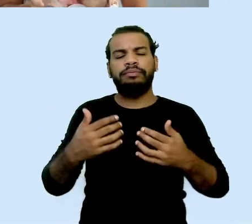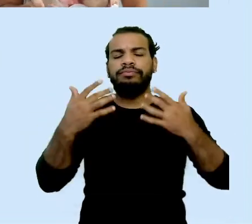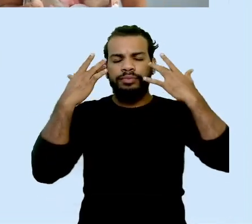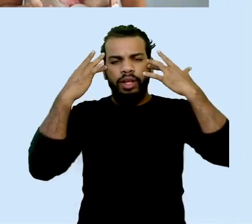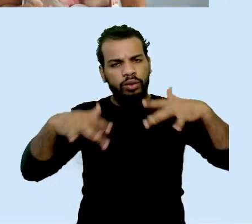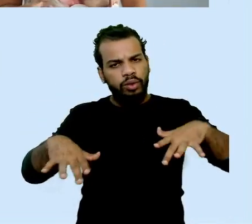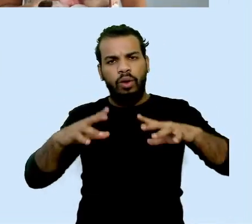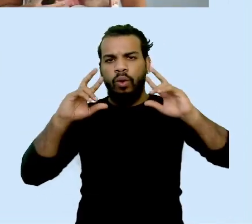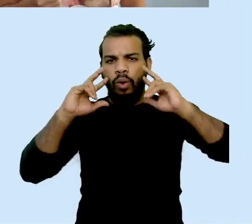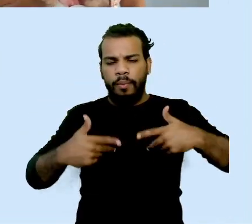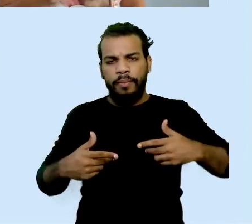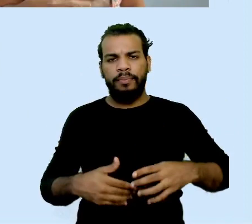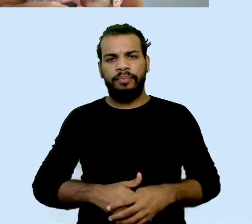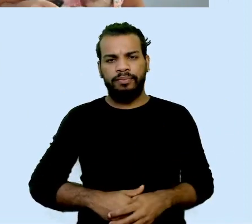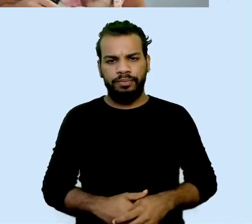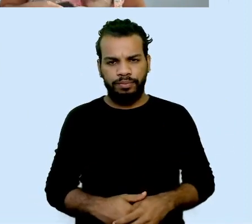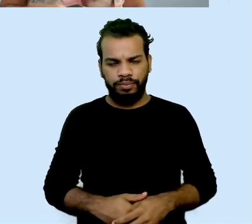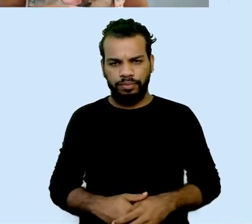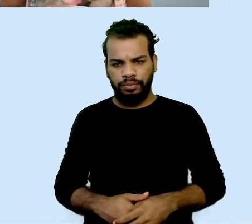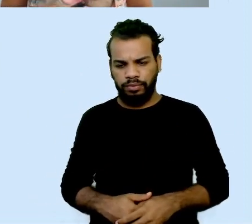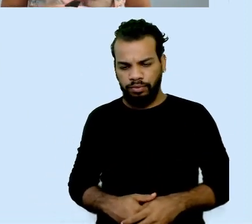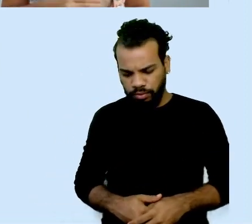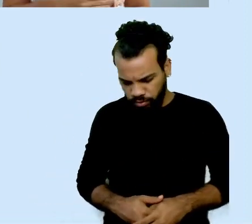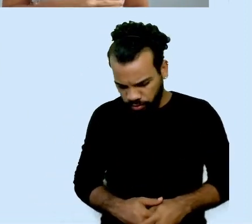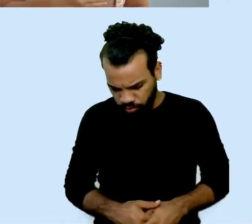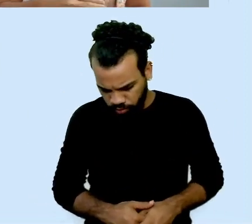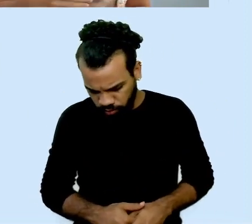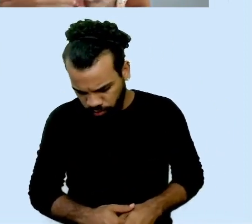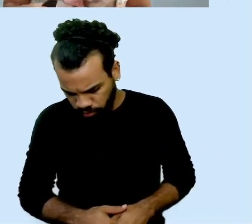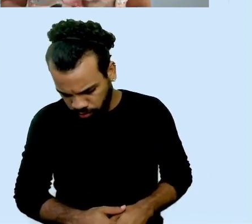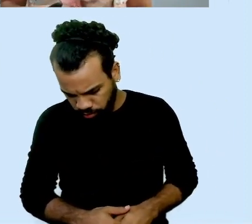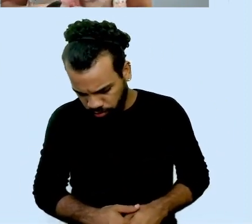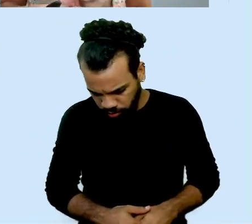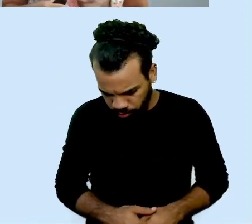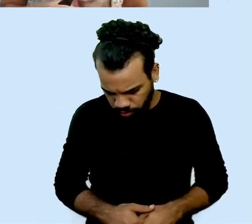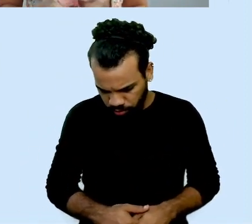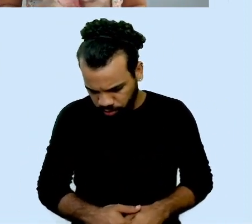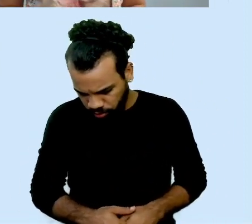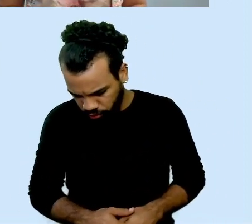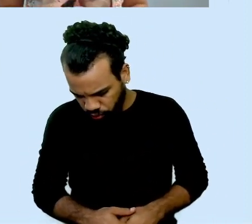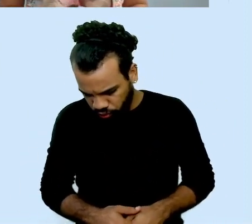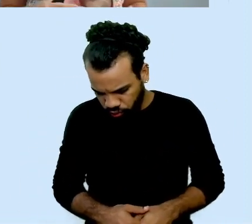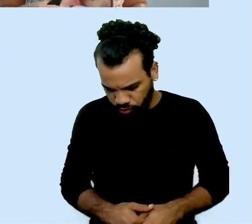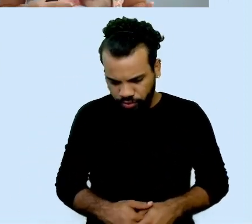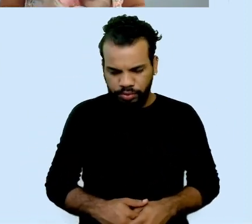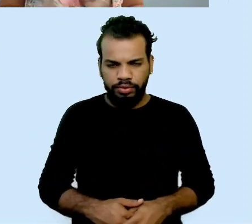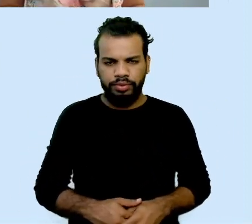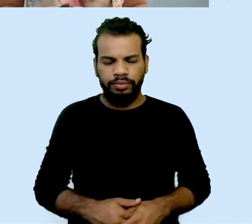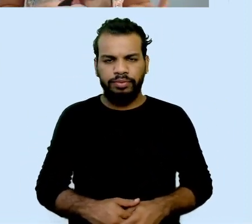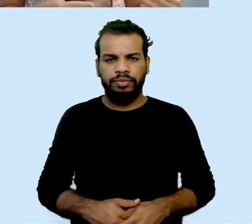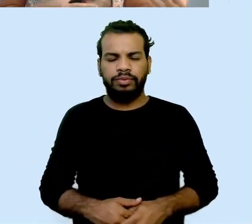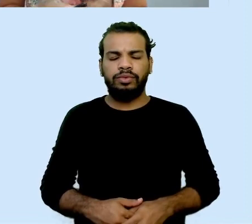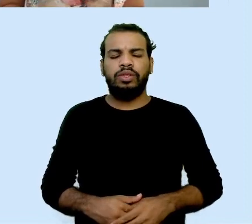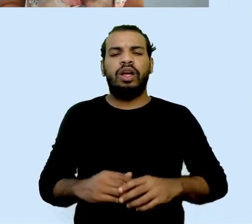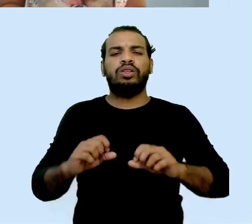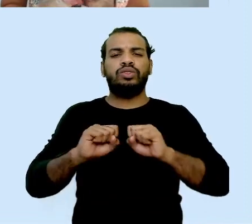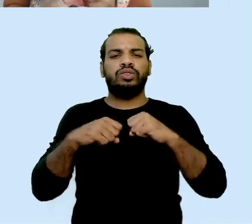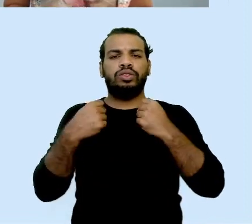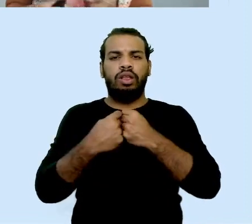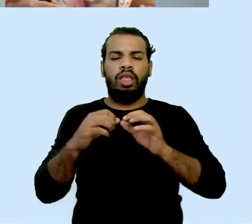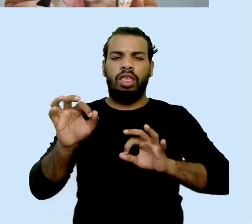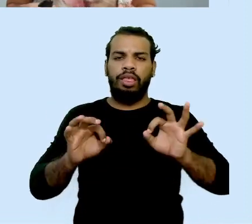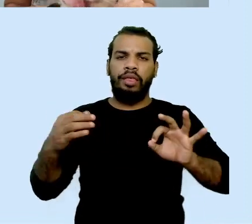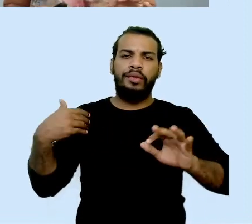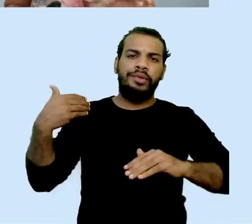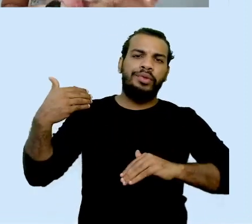homem. Conforme as sociedades se organizaram, os rituais religiosos surgiram e a